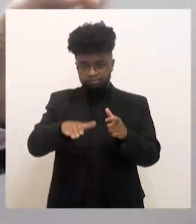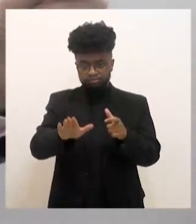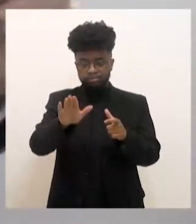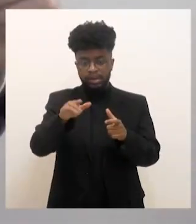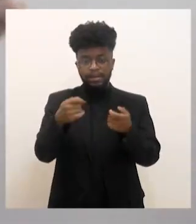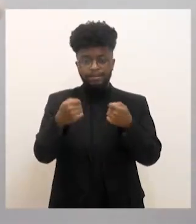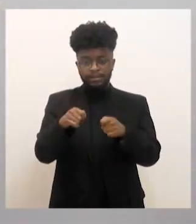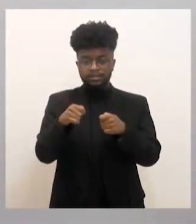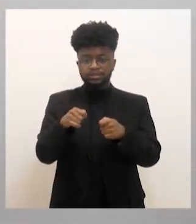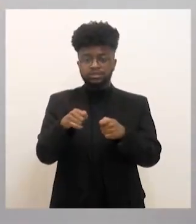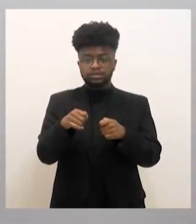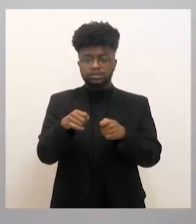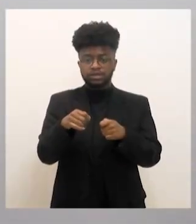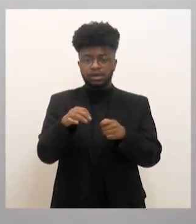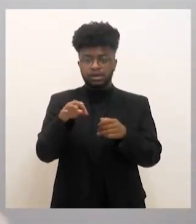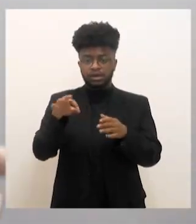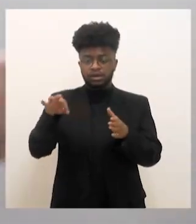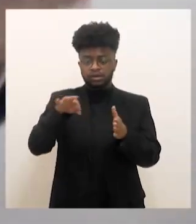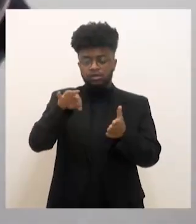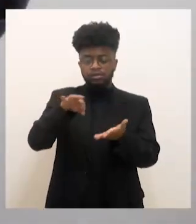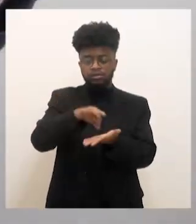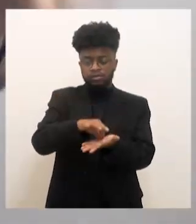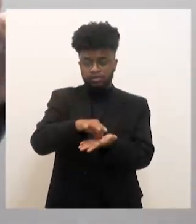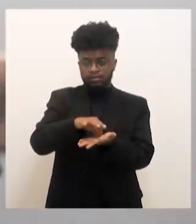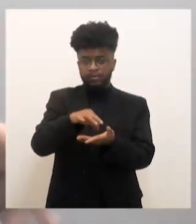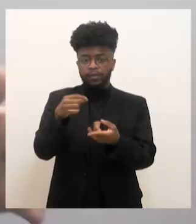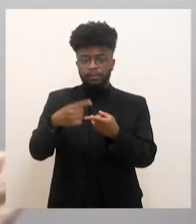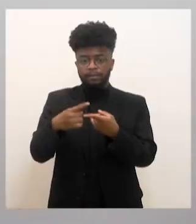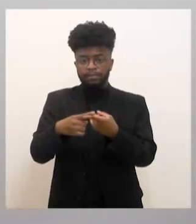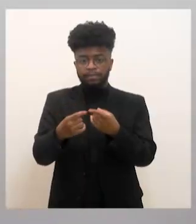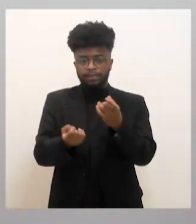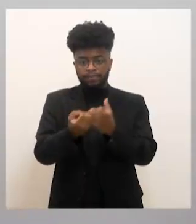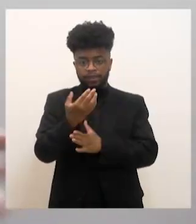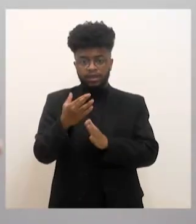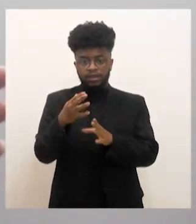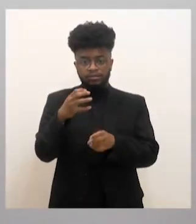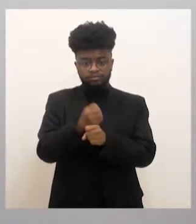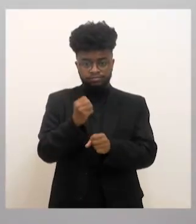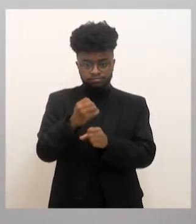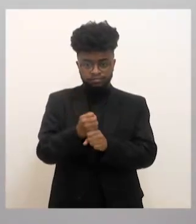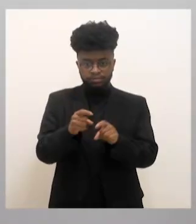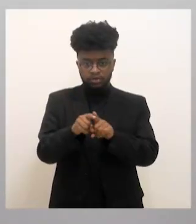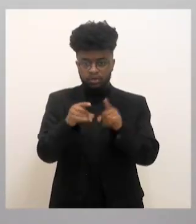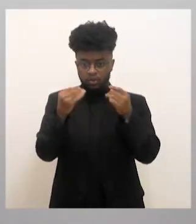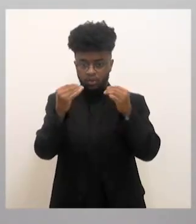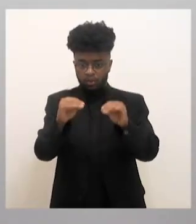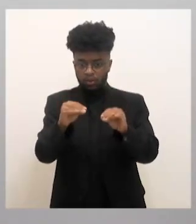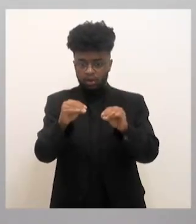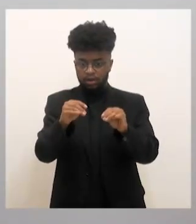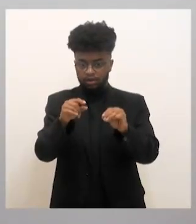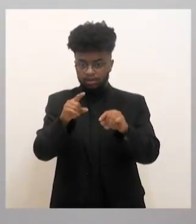das coordenadas desses vértices. Porque aí você implanta um algoritmo, joga lá na máquina